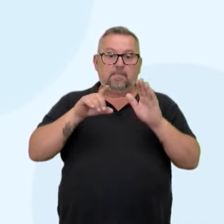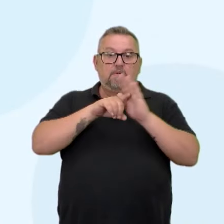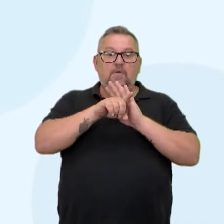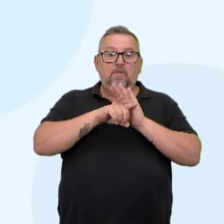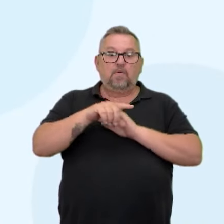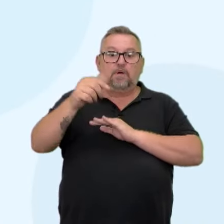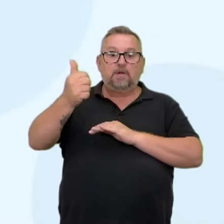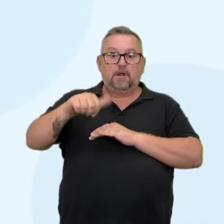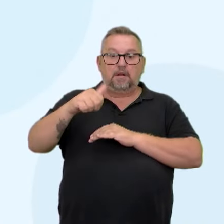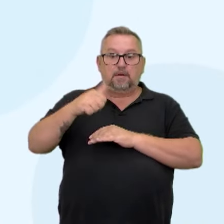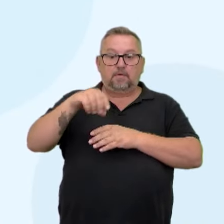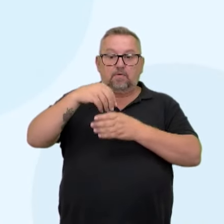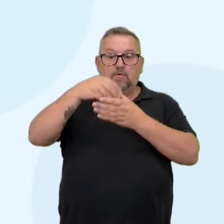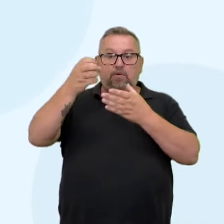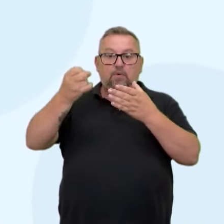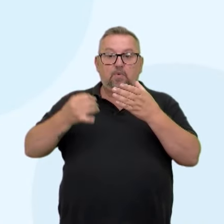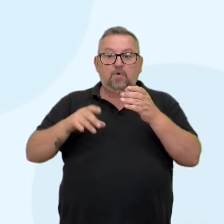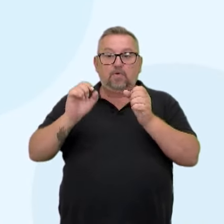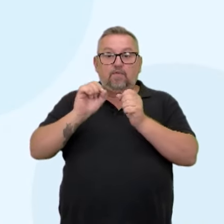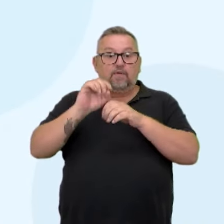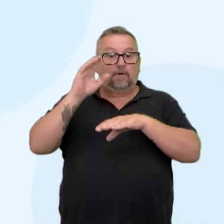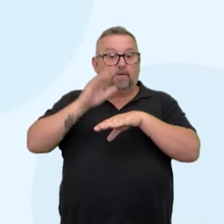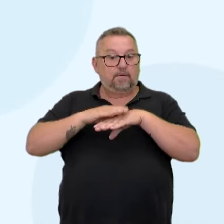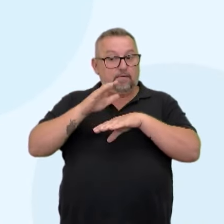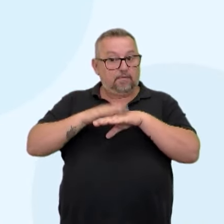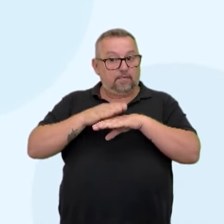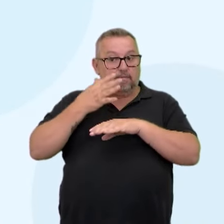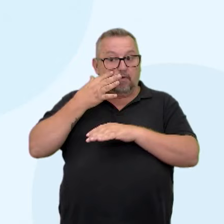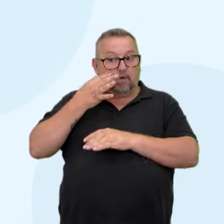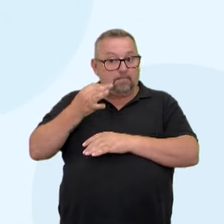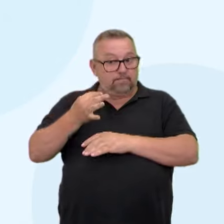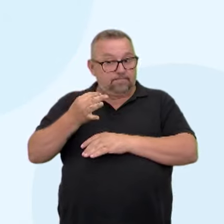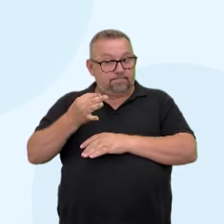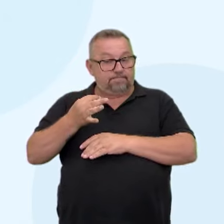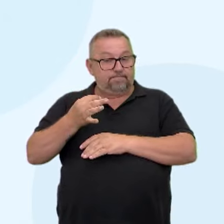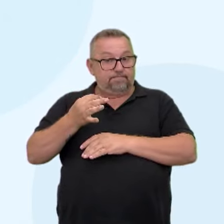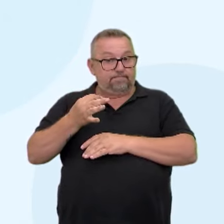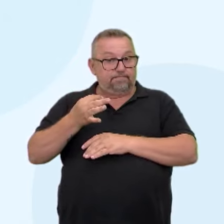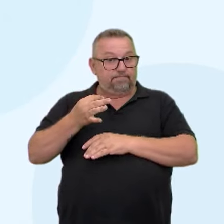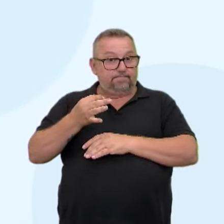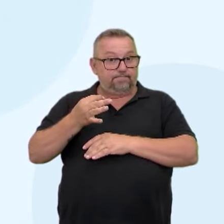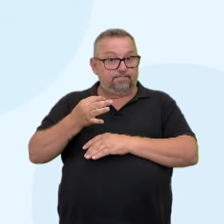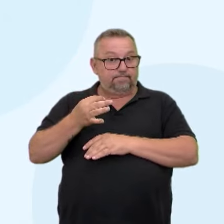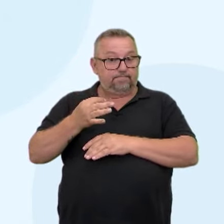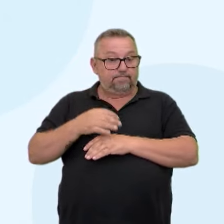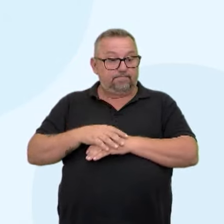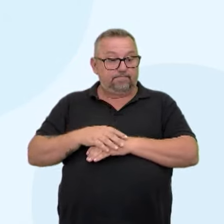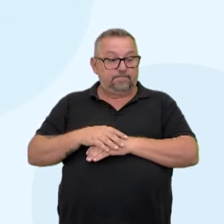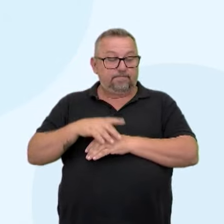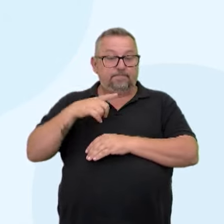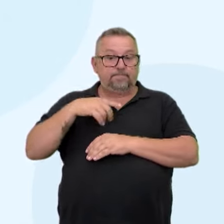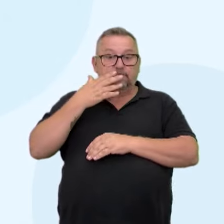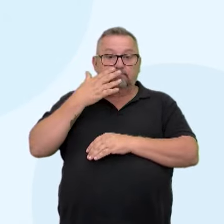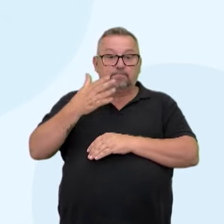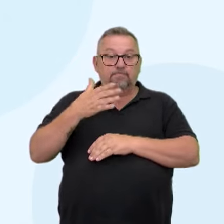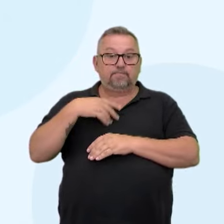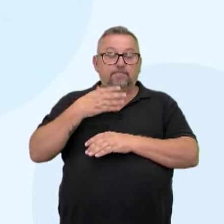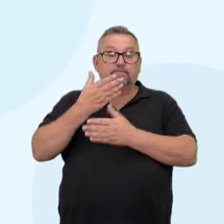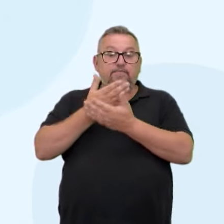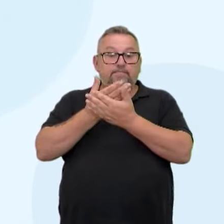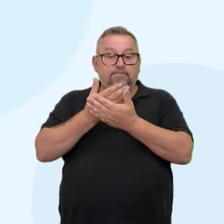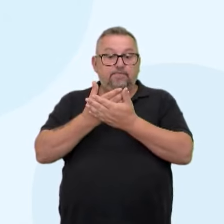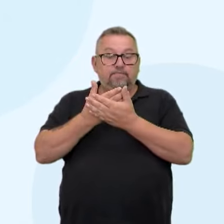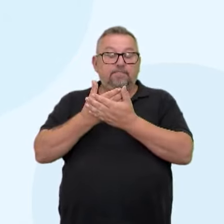pesquisamos também sobre análises de conteúdos feitas por observatórios, tá? Então, foi pedido para que os estudantes